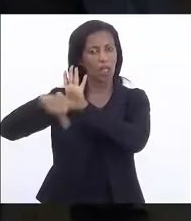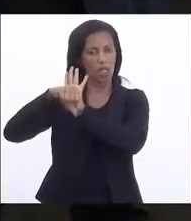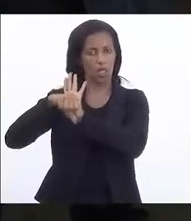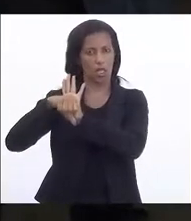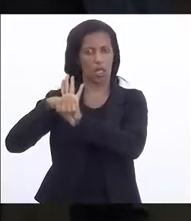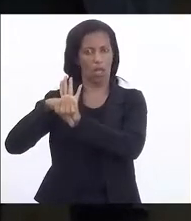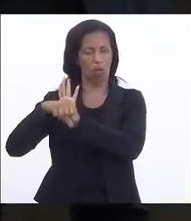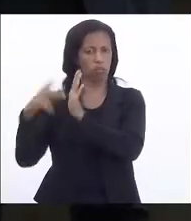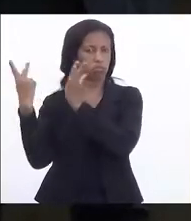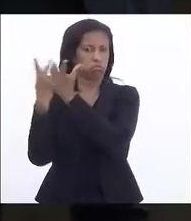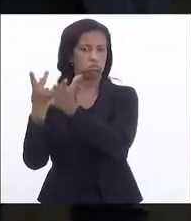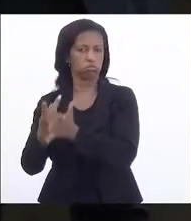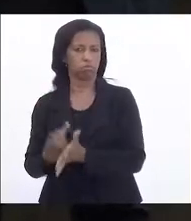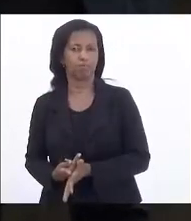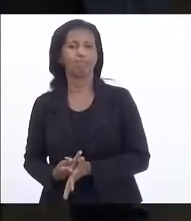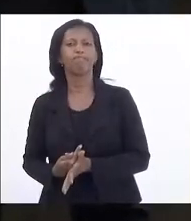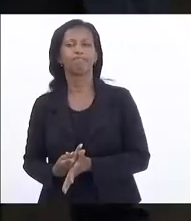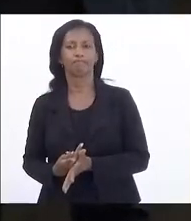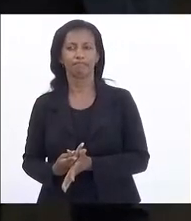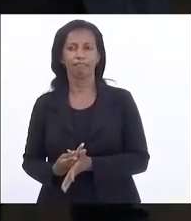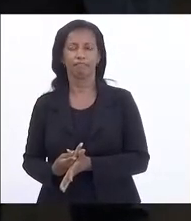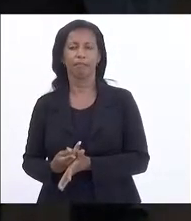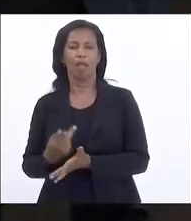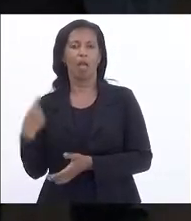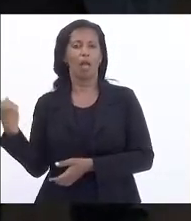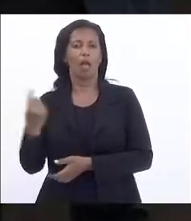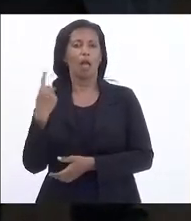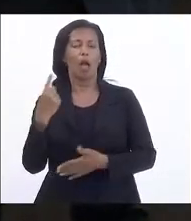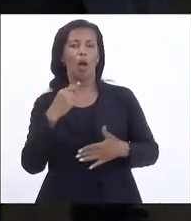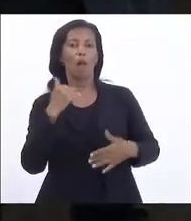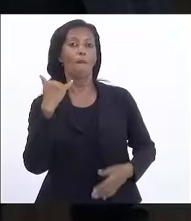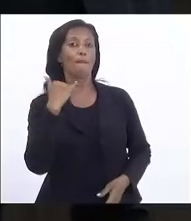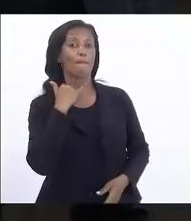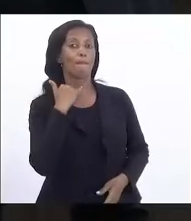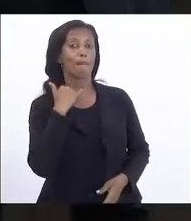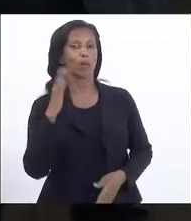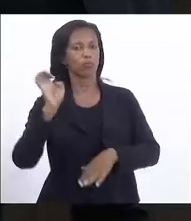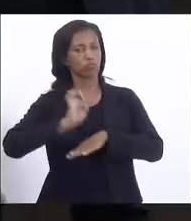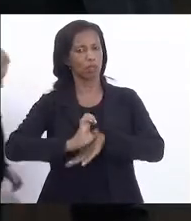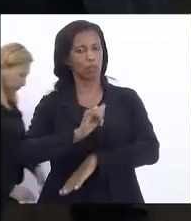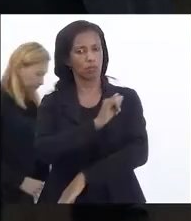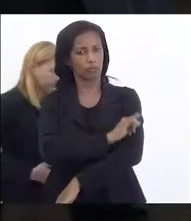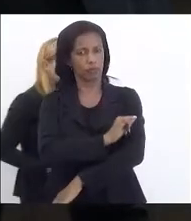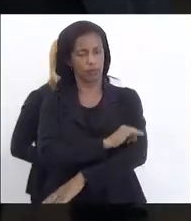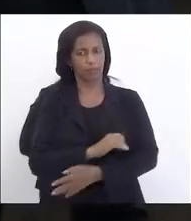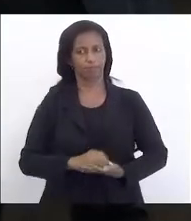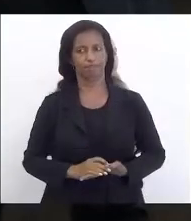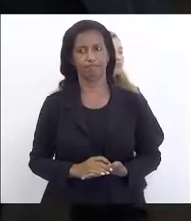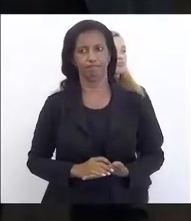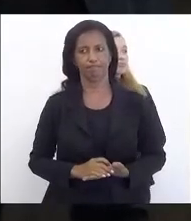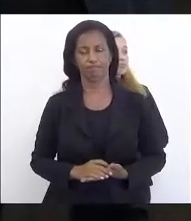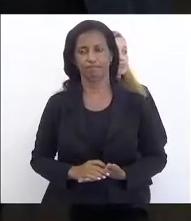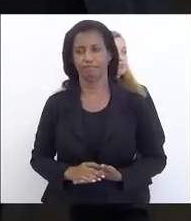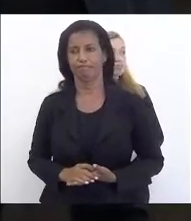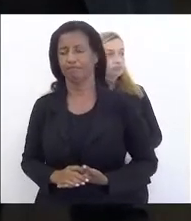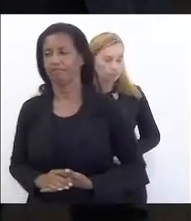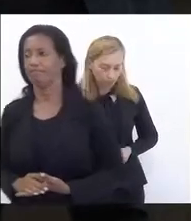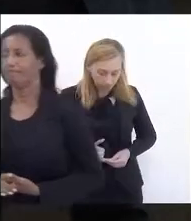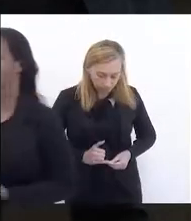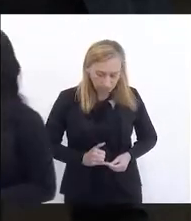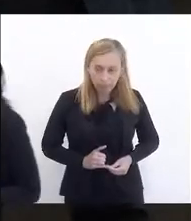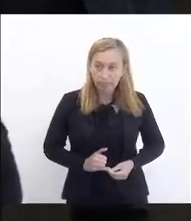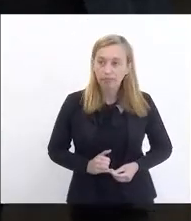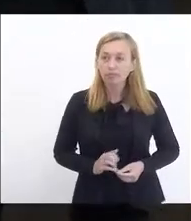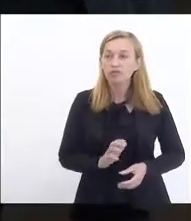desproporcional e lesiva aos nossos cofres públicos e à população fluminense e por fim Tia Ju eu quero declarar também